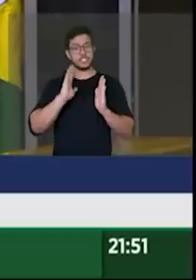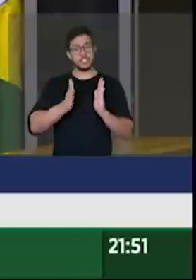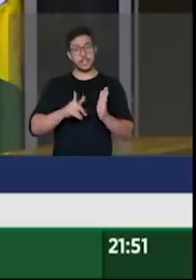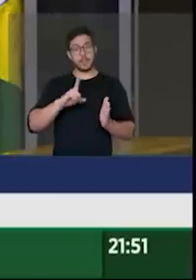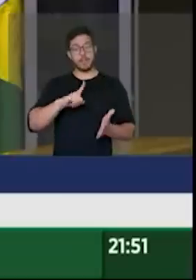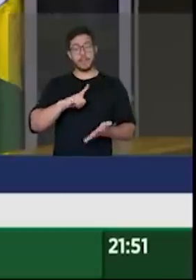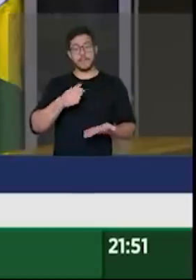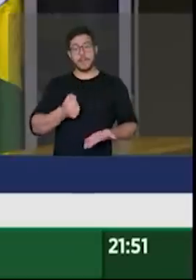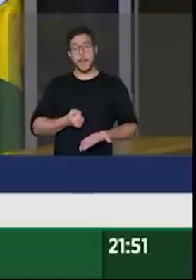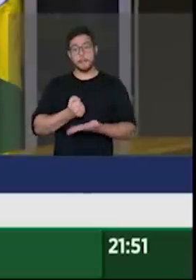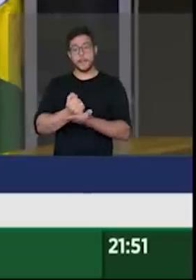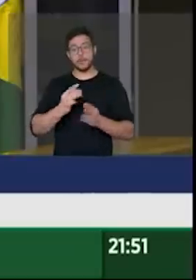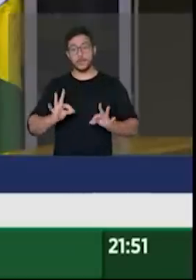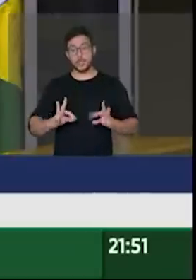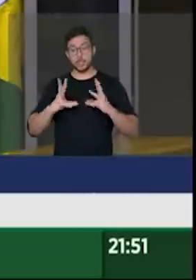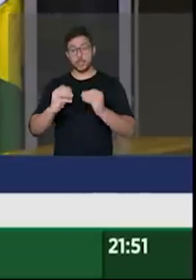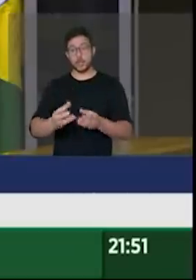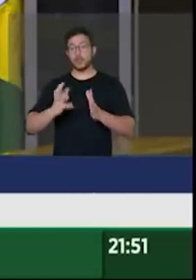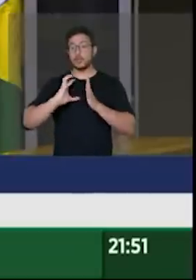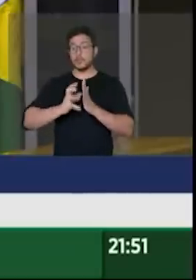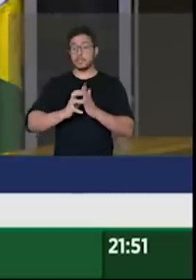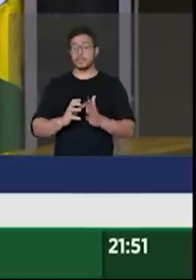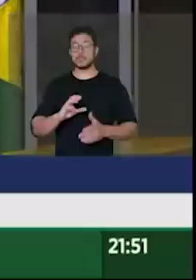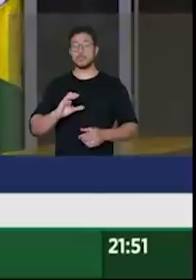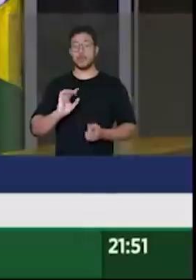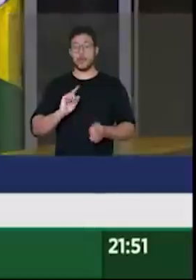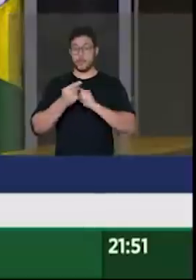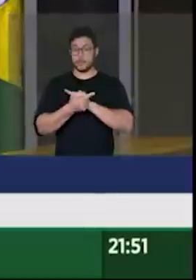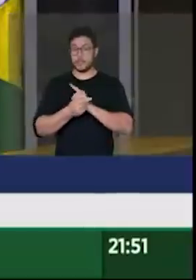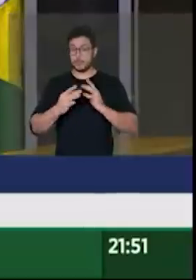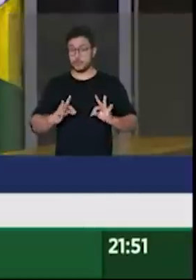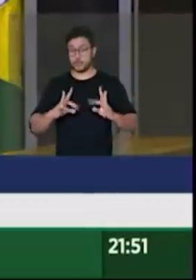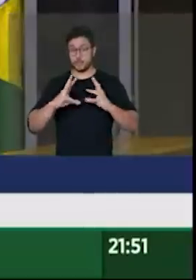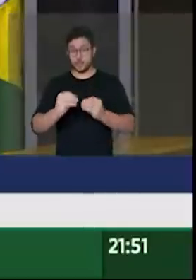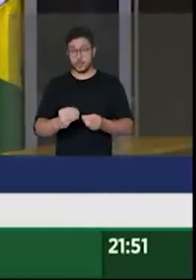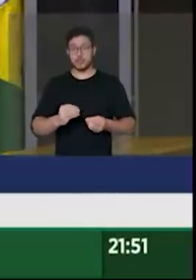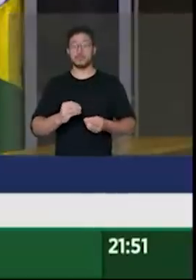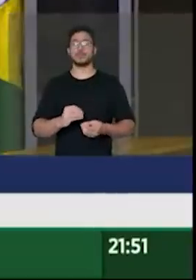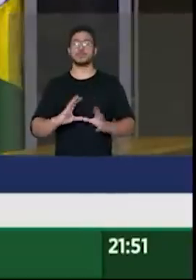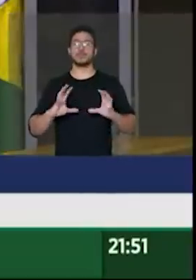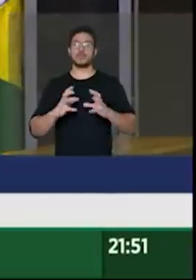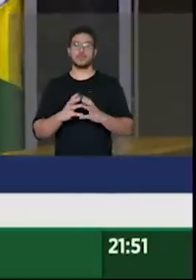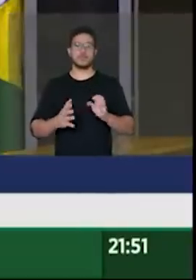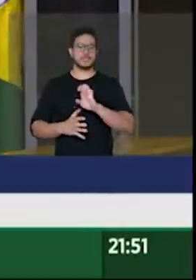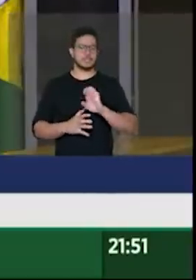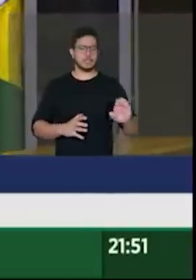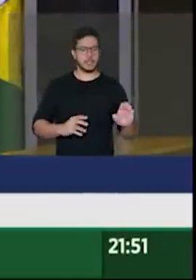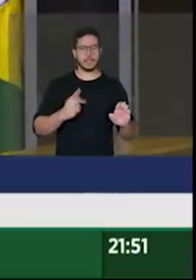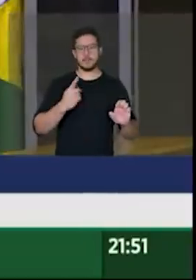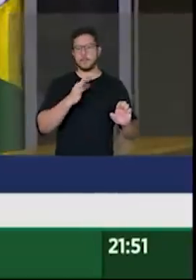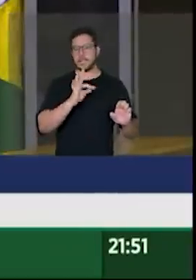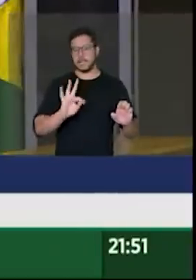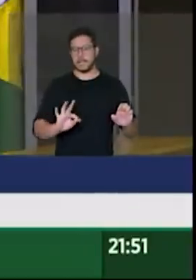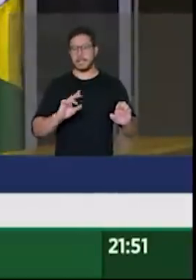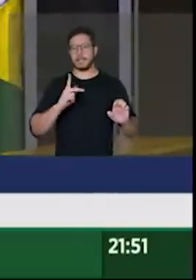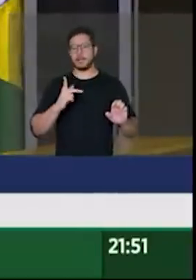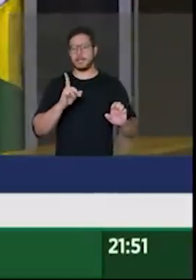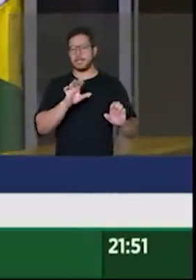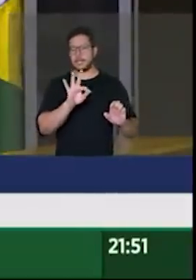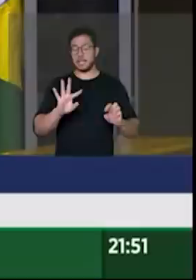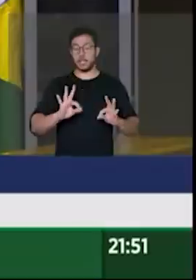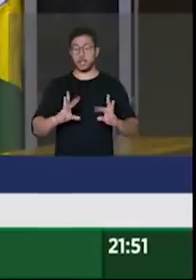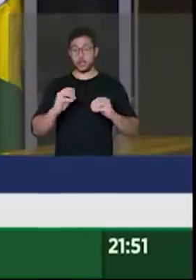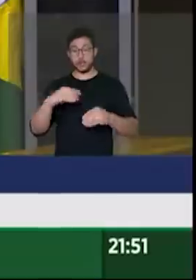apoio de todos os partidos que se dizem de oposição. Todos os partidos de esquerda, do PT, do PDT,